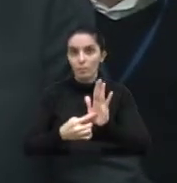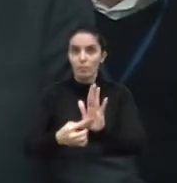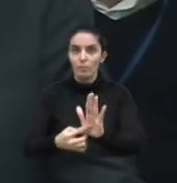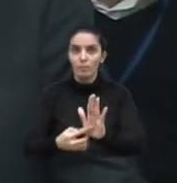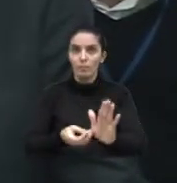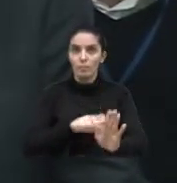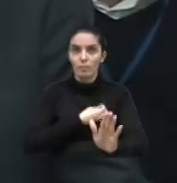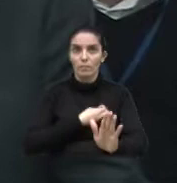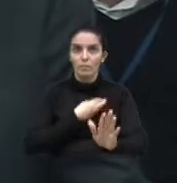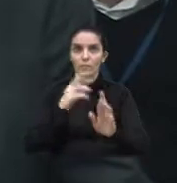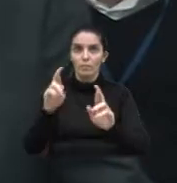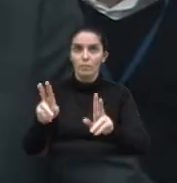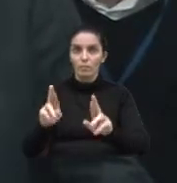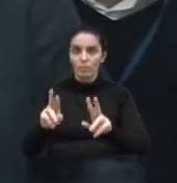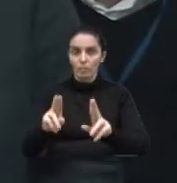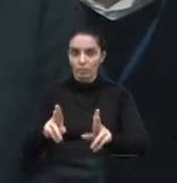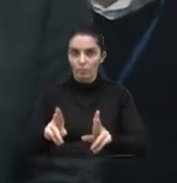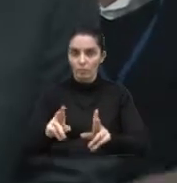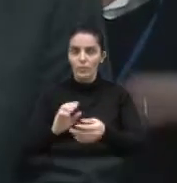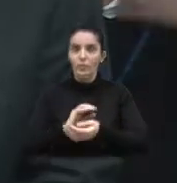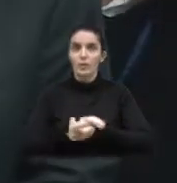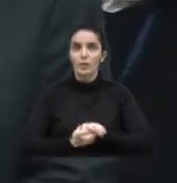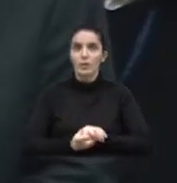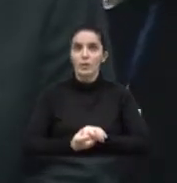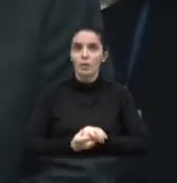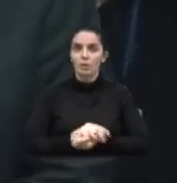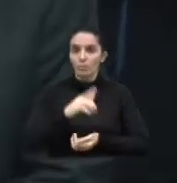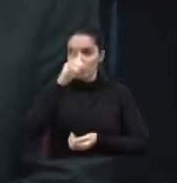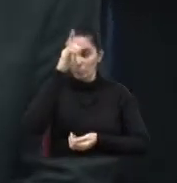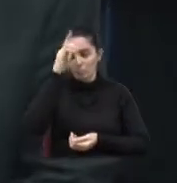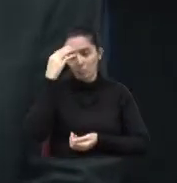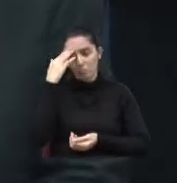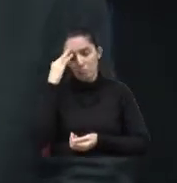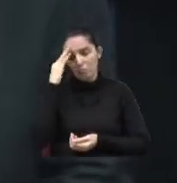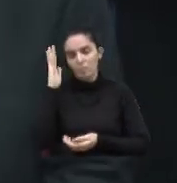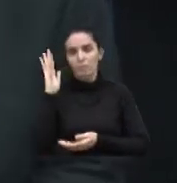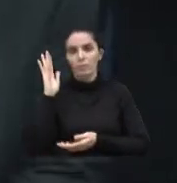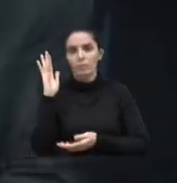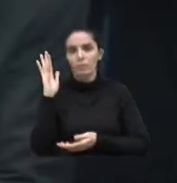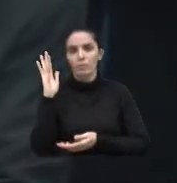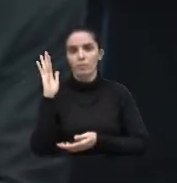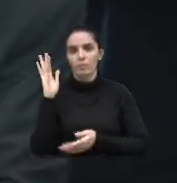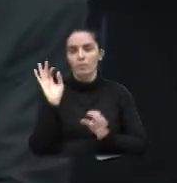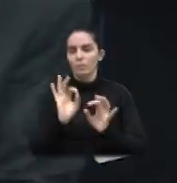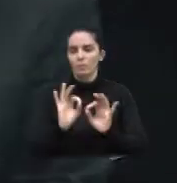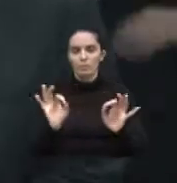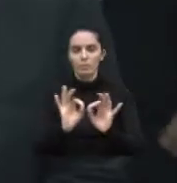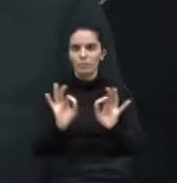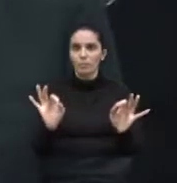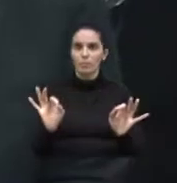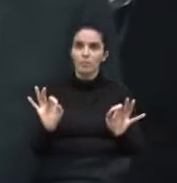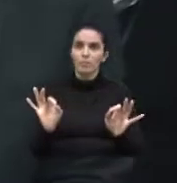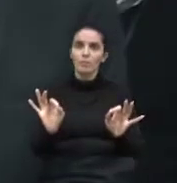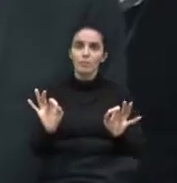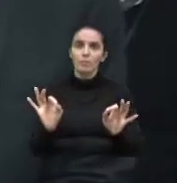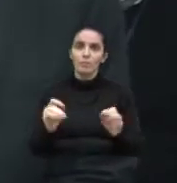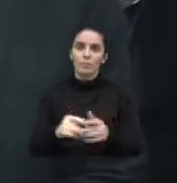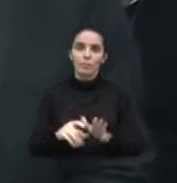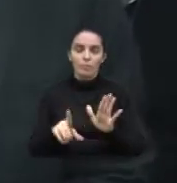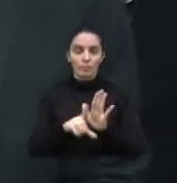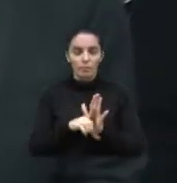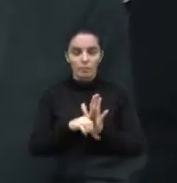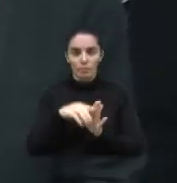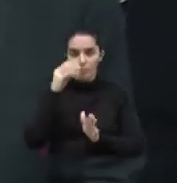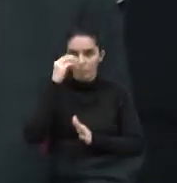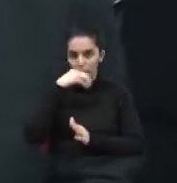vida diferente. Então, eu entendo, não é fácil, não é fácil. Infelizmente, as leis são fracas no